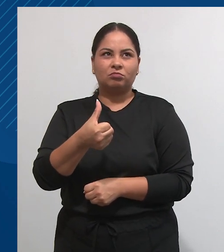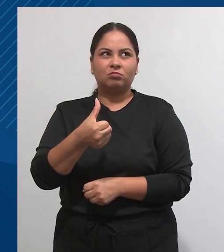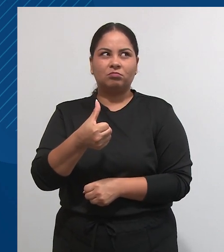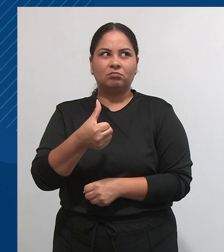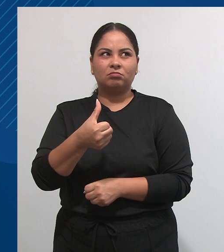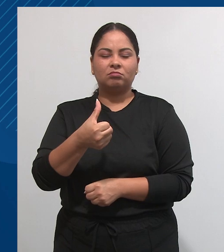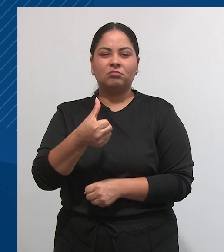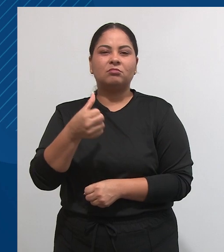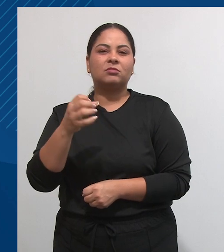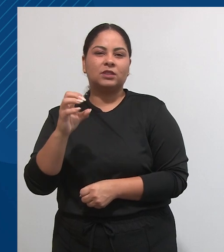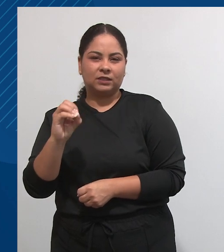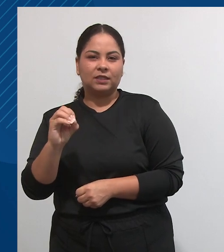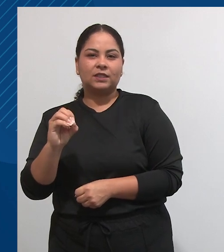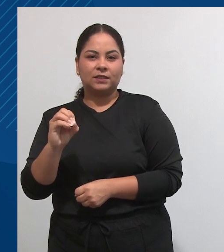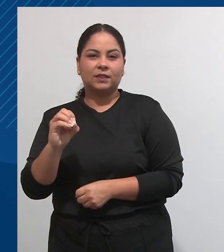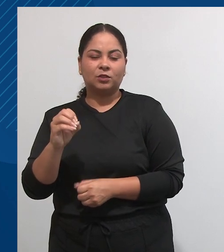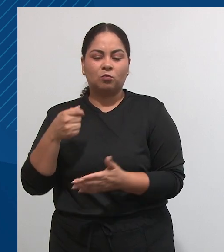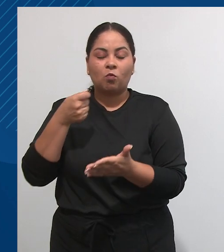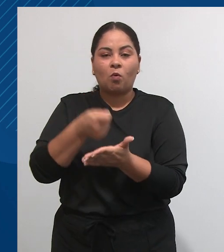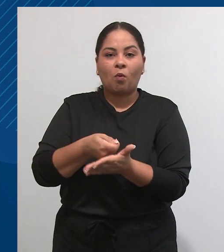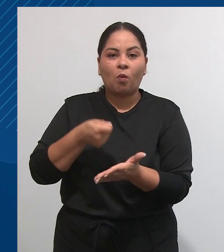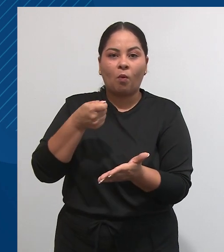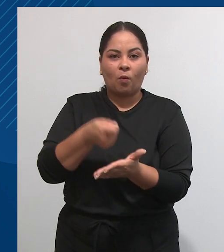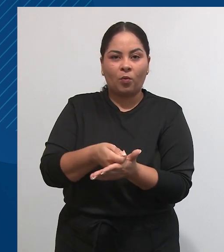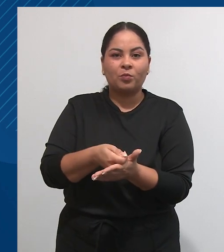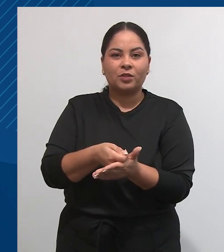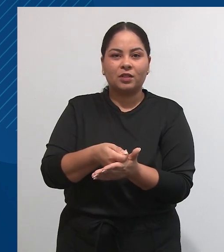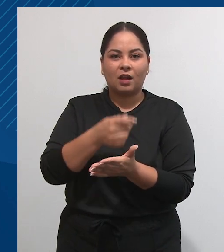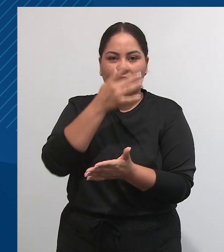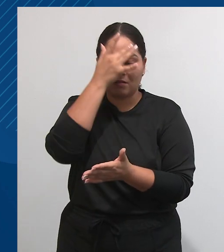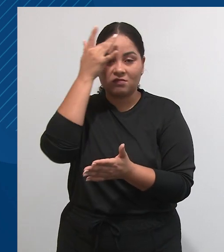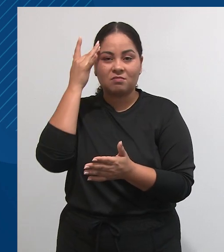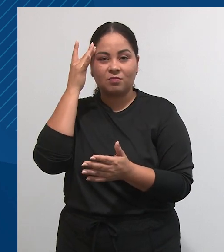são também obrigados a vir para a cidade.